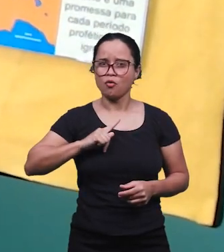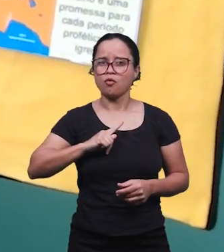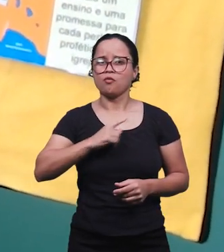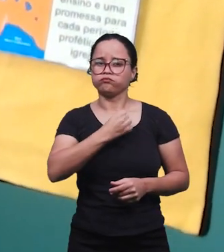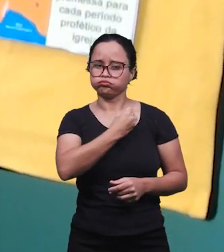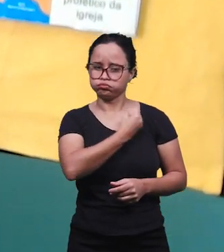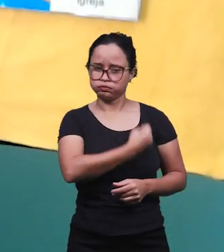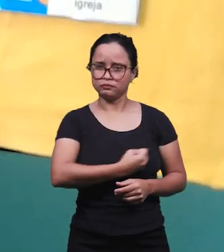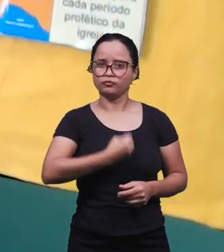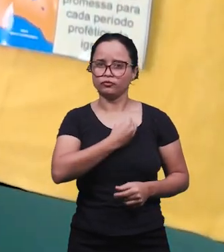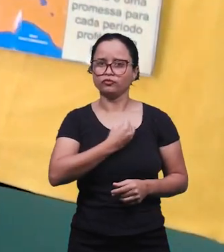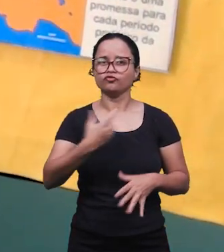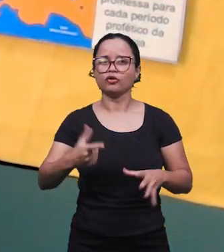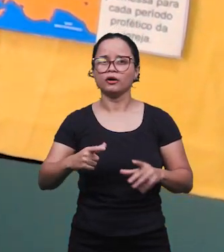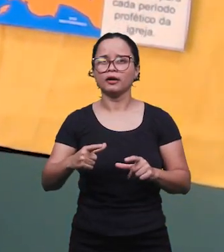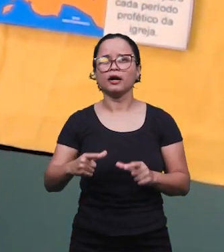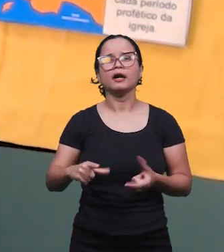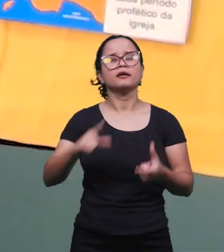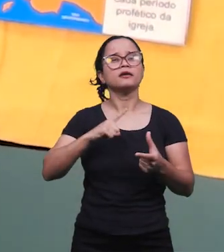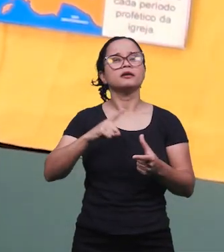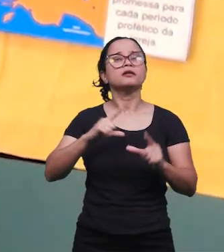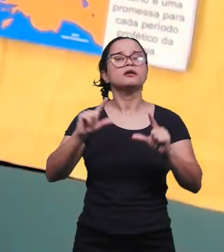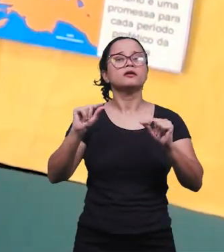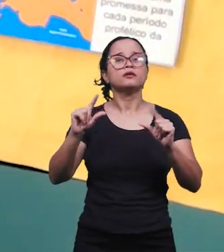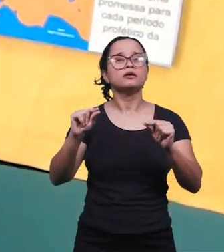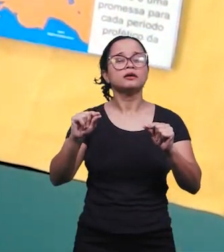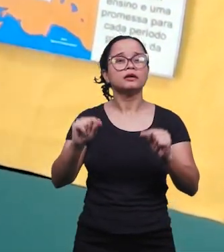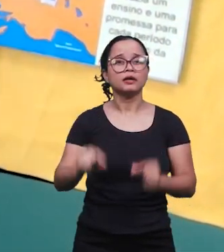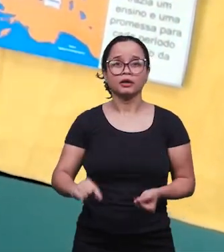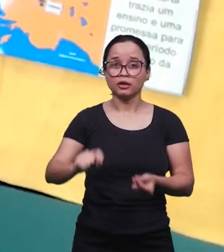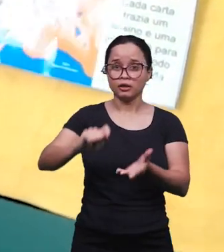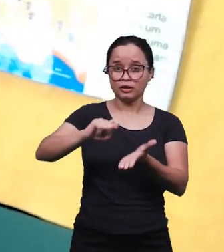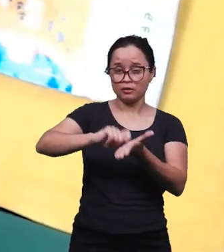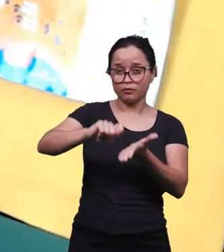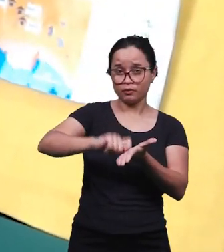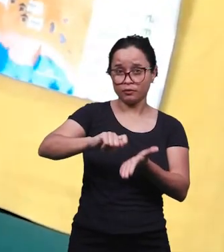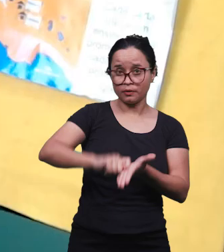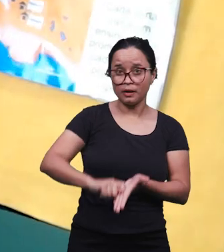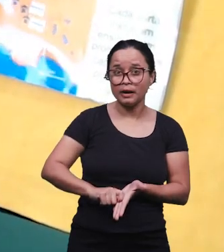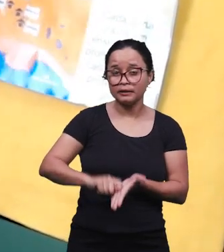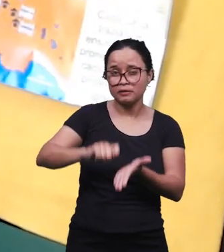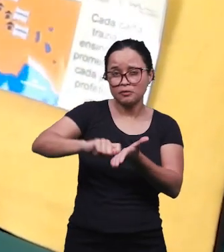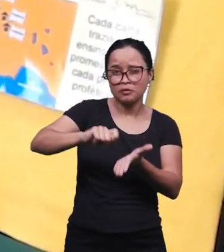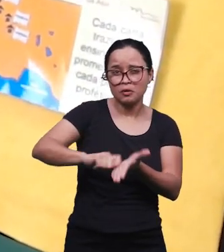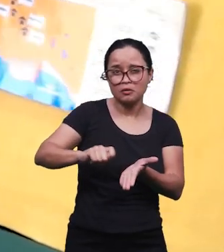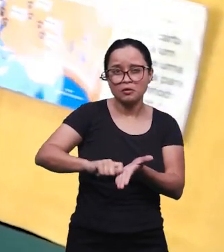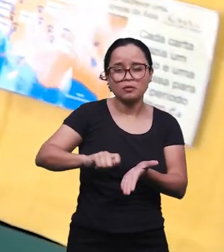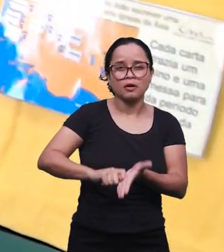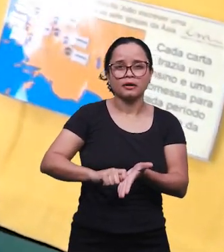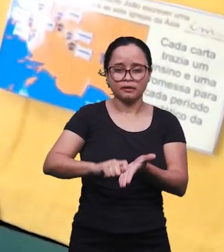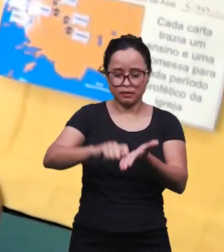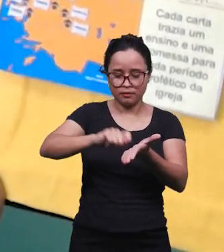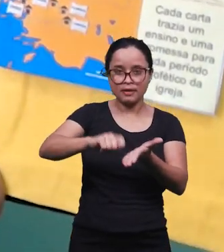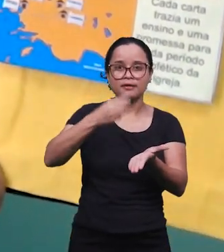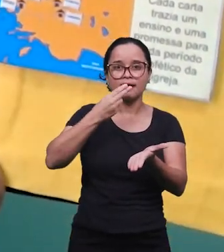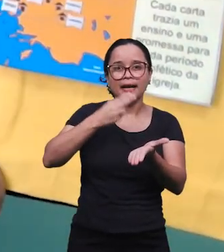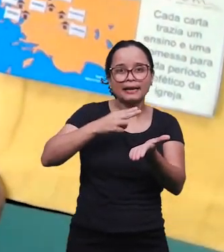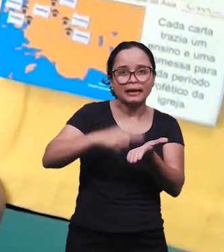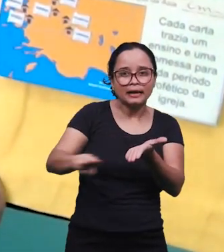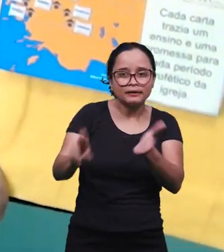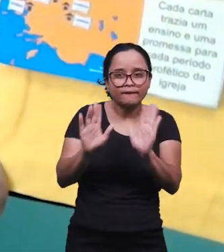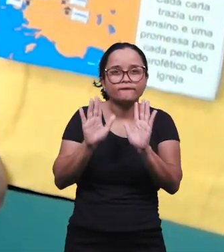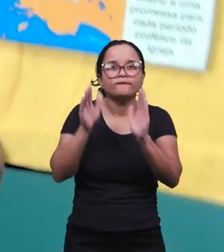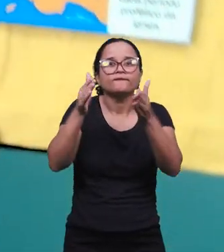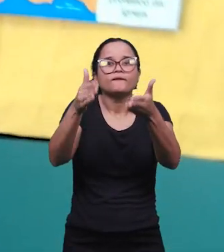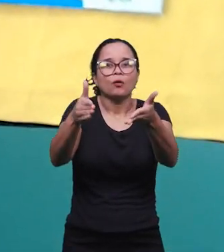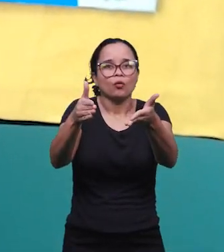uma mensagem específica, isso mesmo, para 7 igrejas da Ásia. Quem foi que escreveu